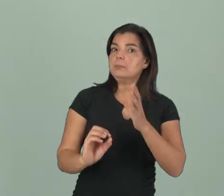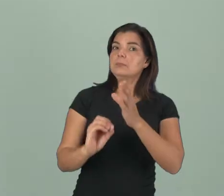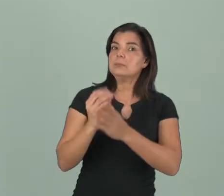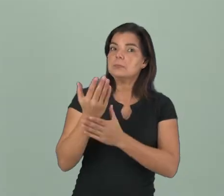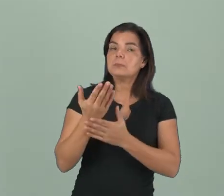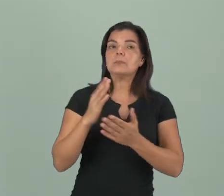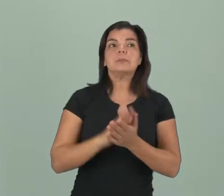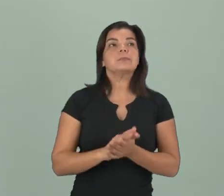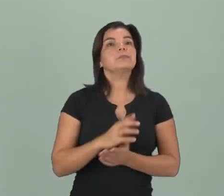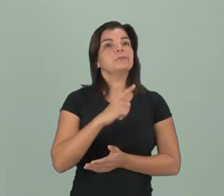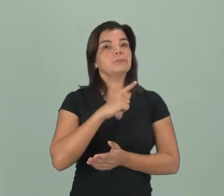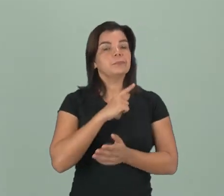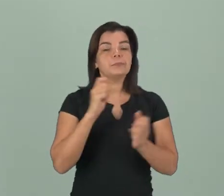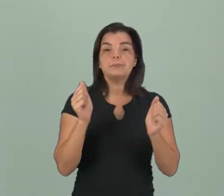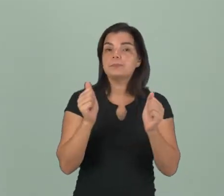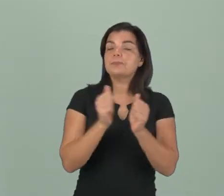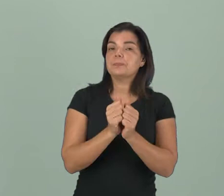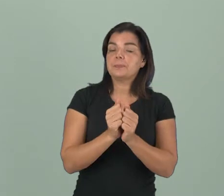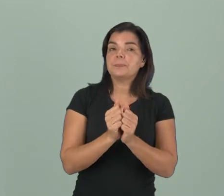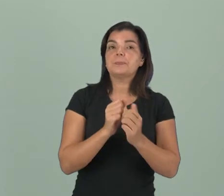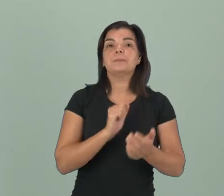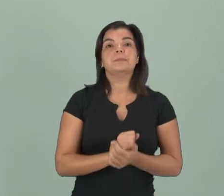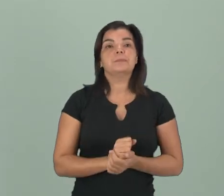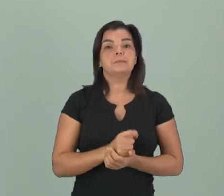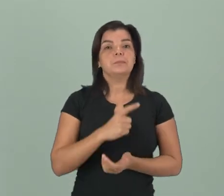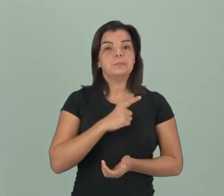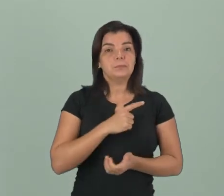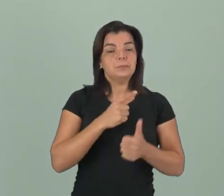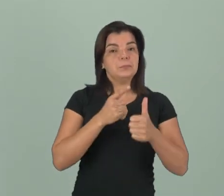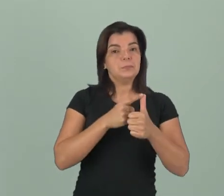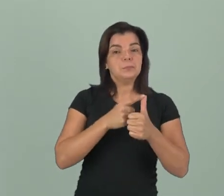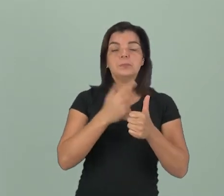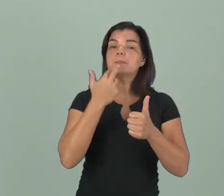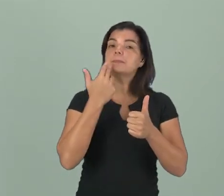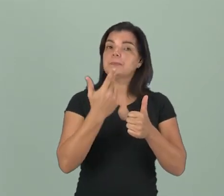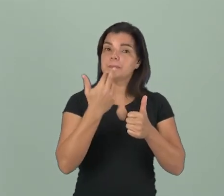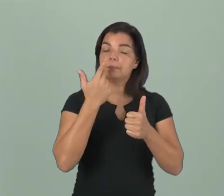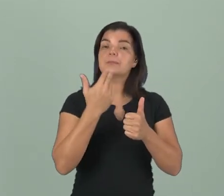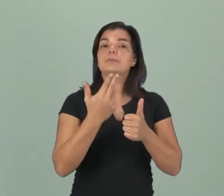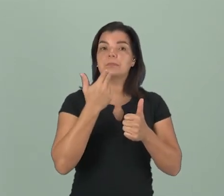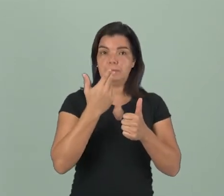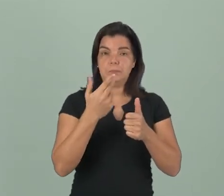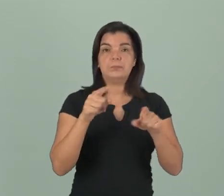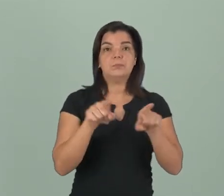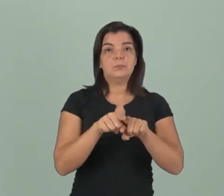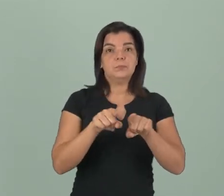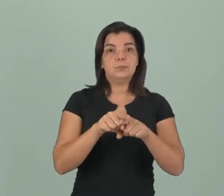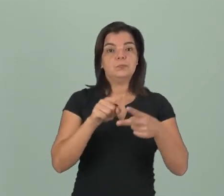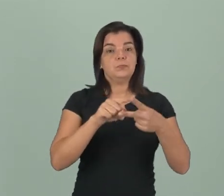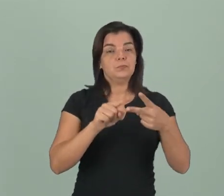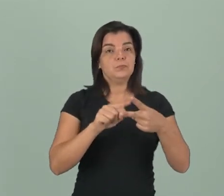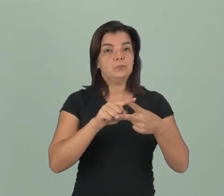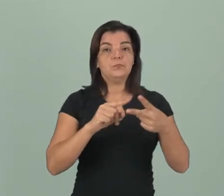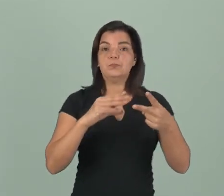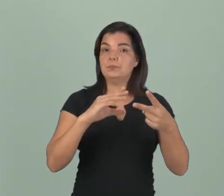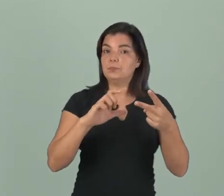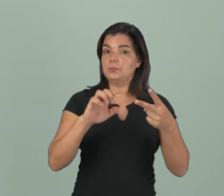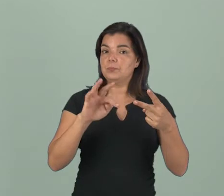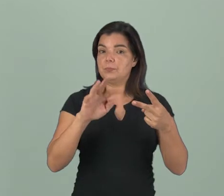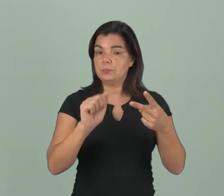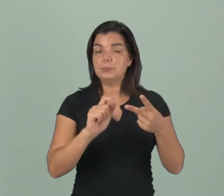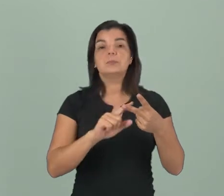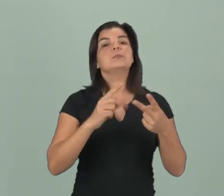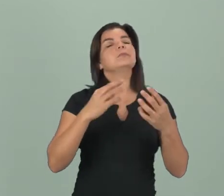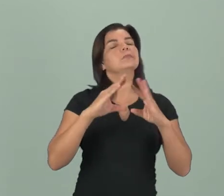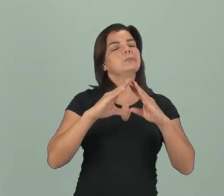aconteceu ouvir essa junção Então essa junção desses primeiros idiomas né do proteger Monique do Celta claro que